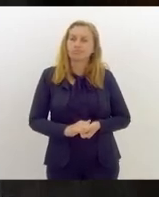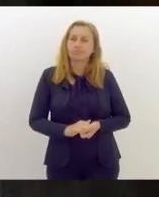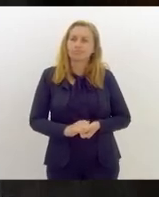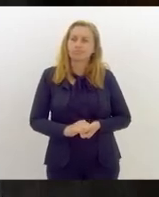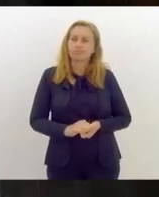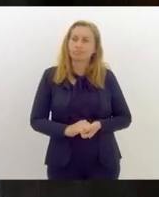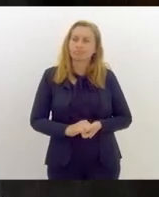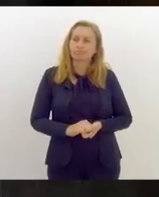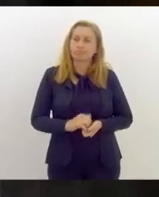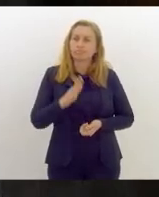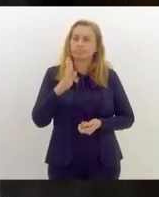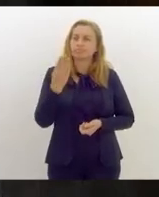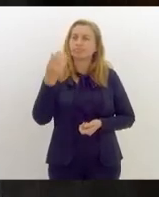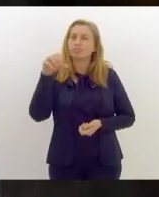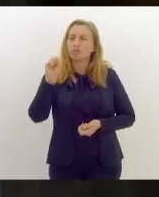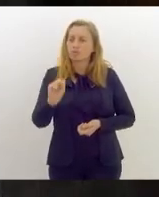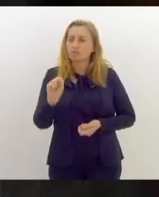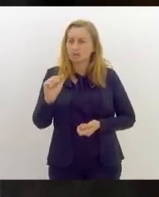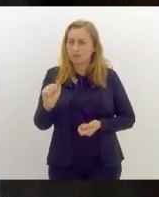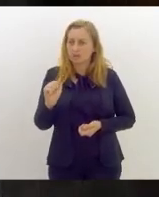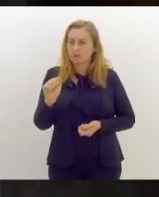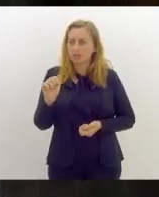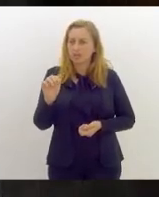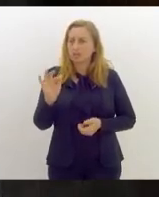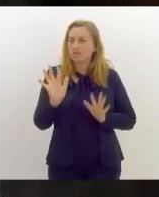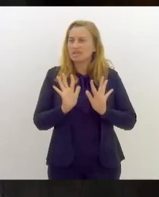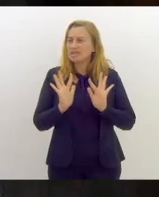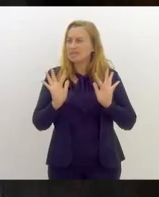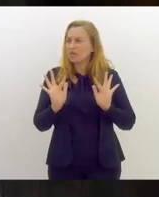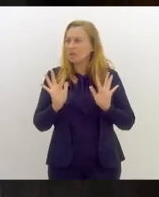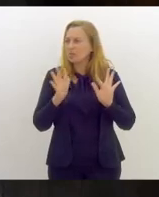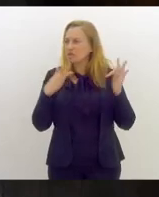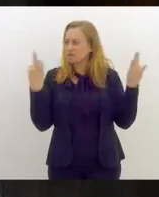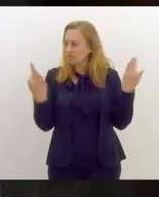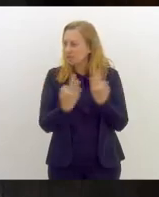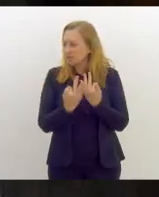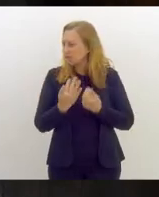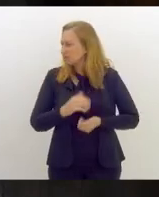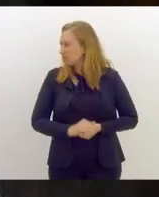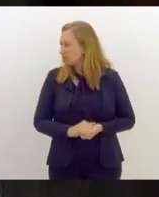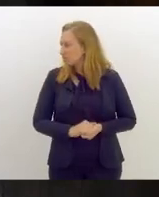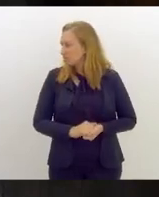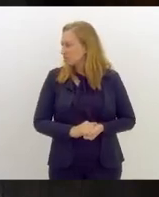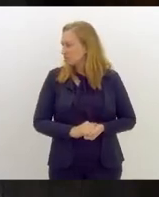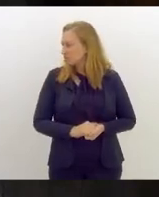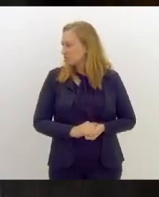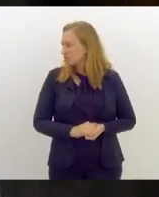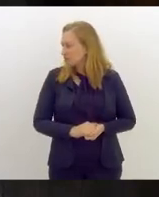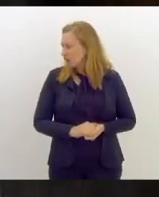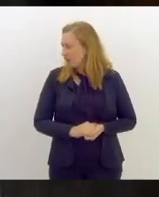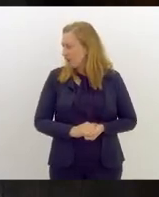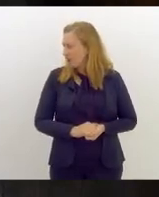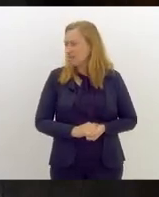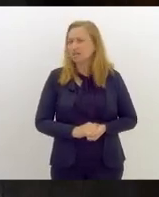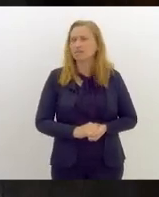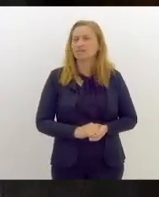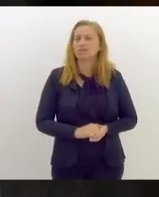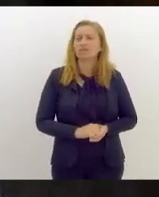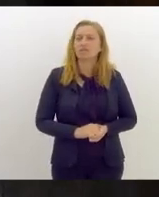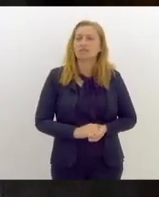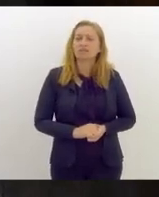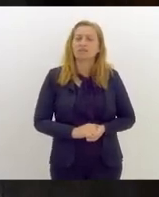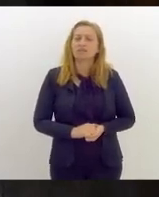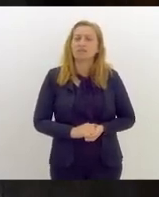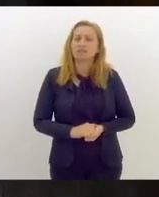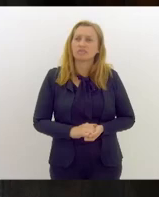o bolsa família adotando já a nova nomenclatura e também